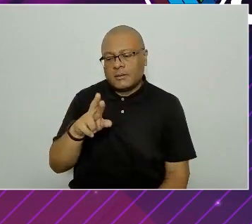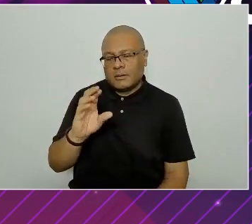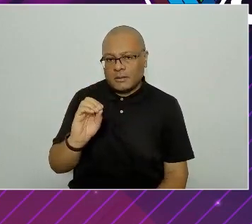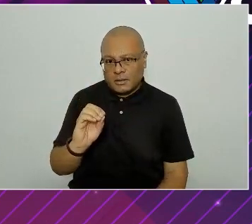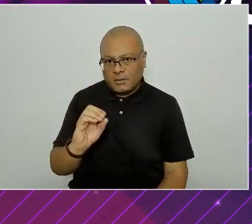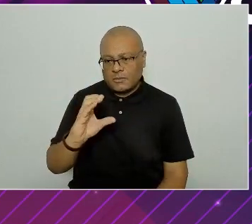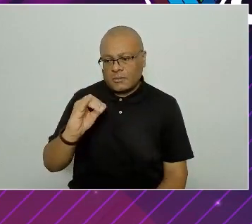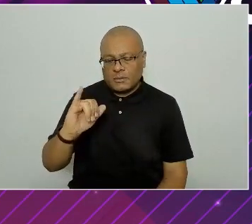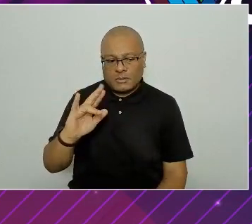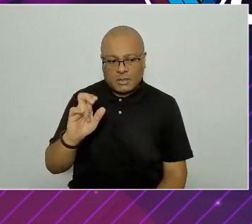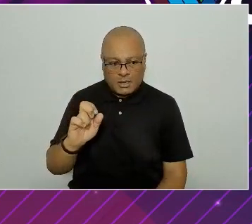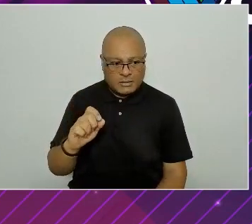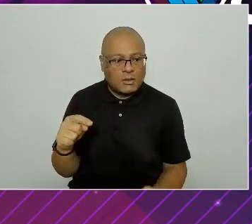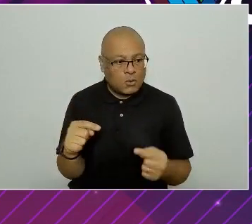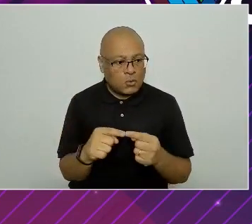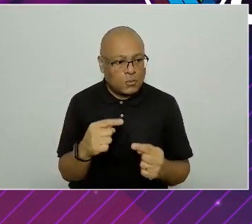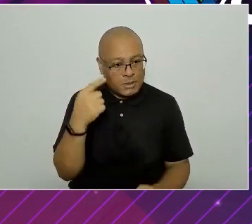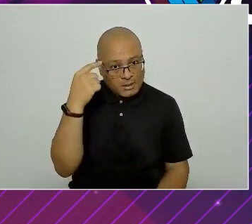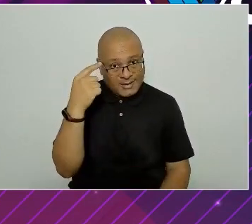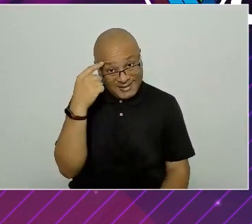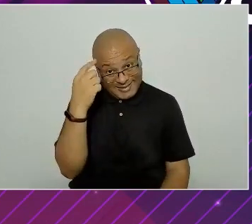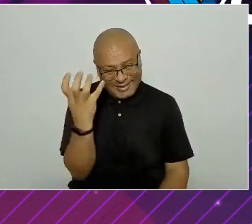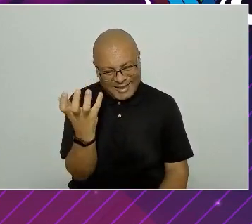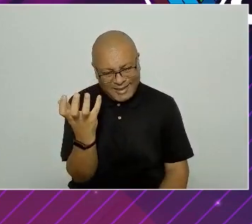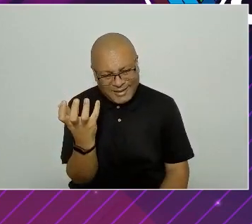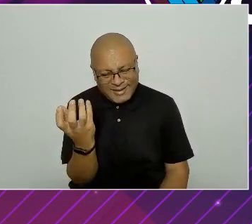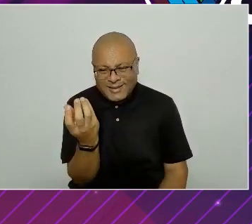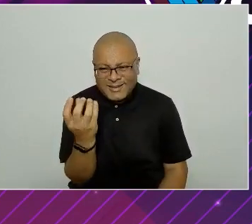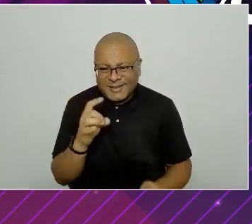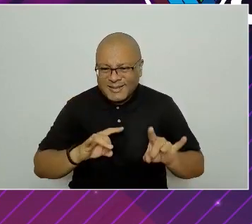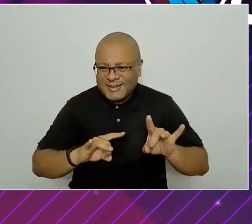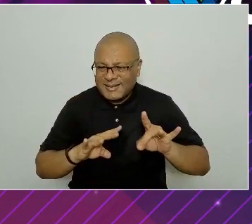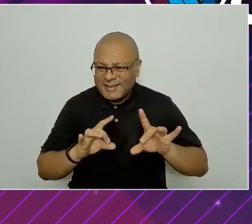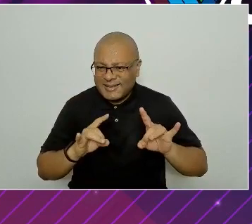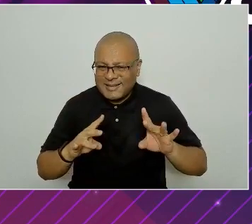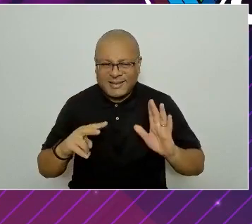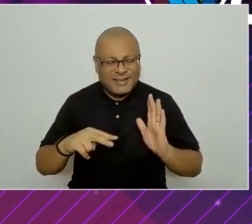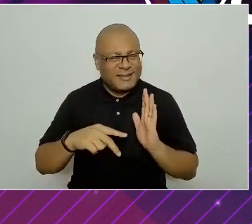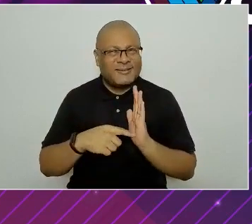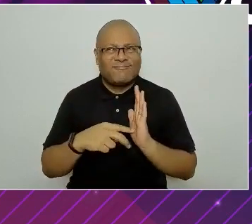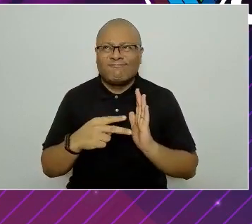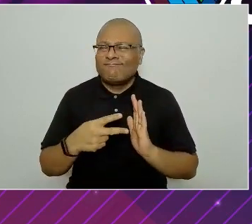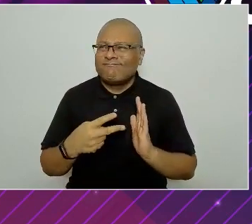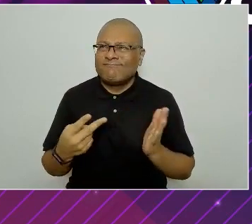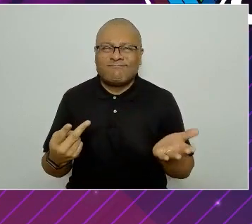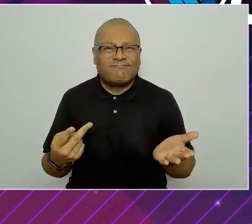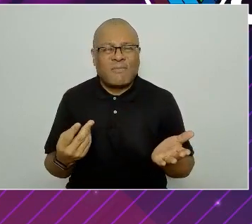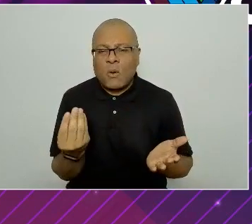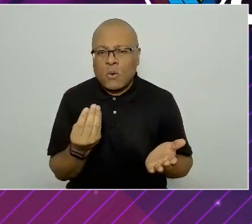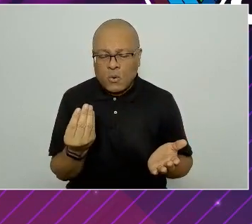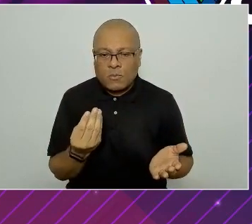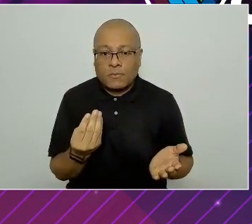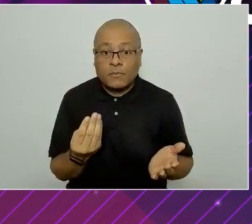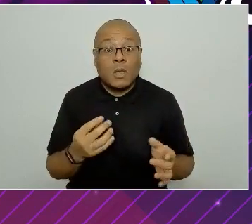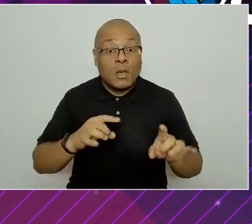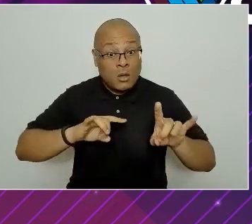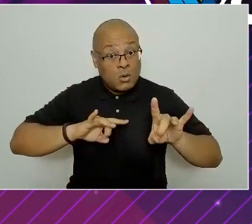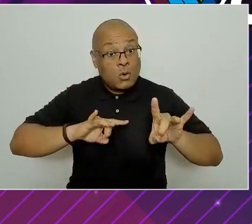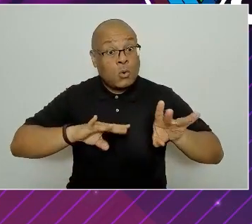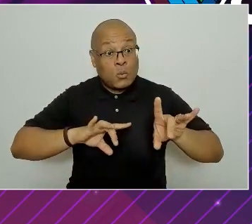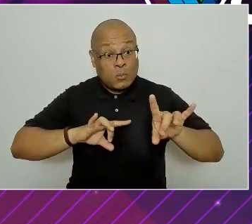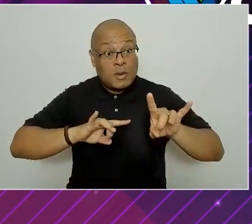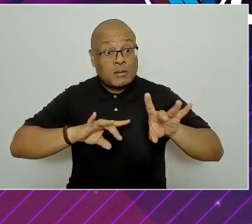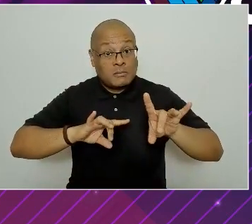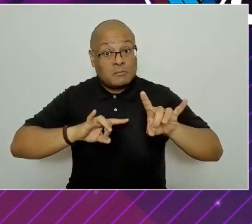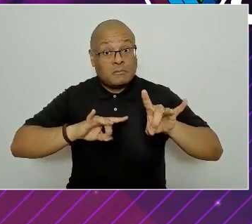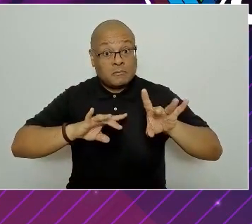coisa a ver com IA, né, e trazer essa técnica computacional de redes neurais, que redes neurais é justamente isso, né? Uma técnica computacional,